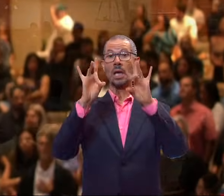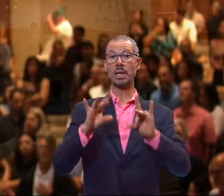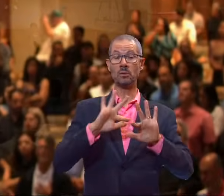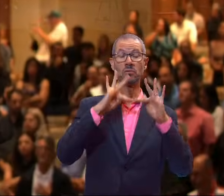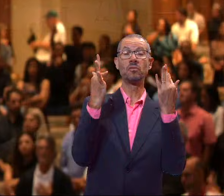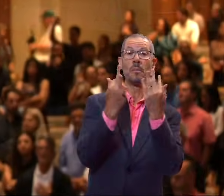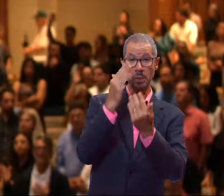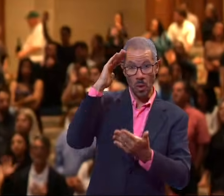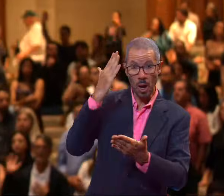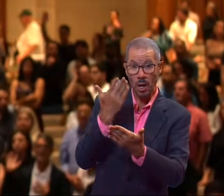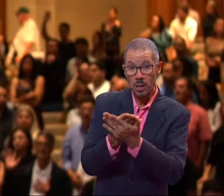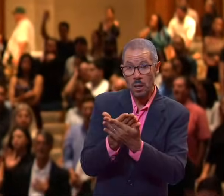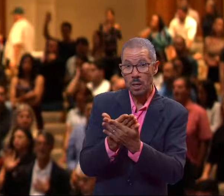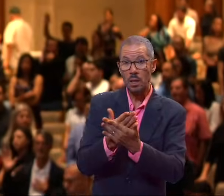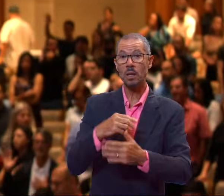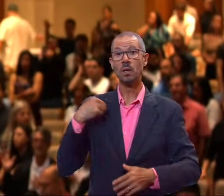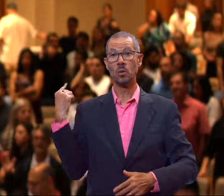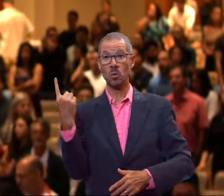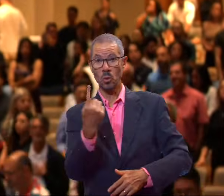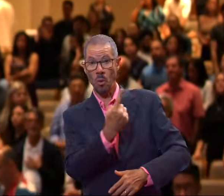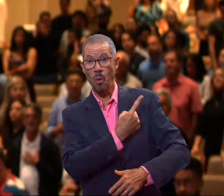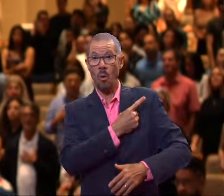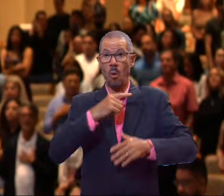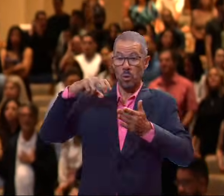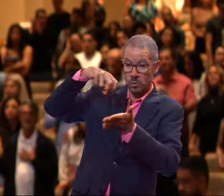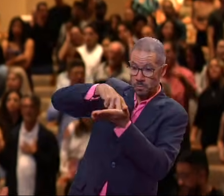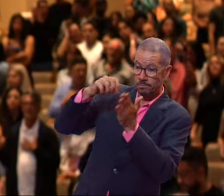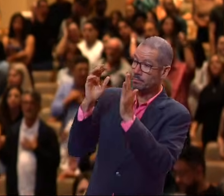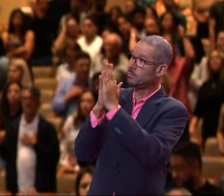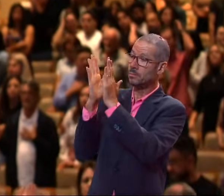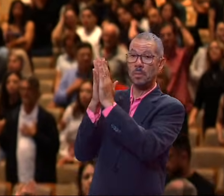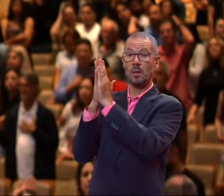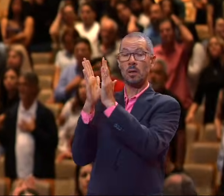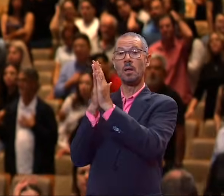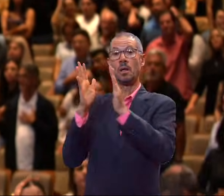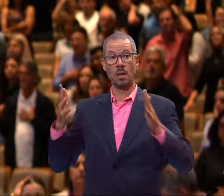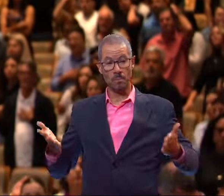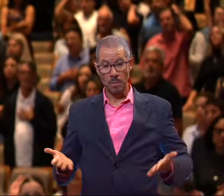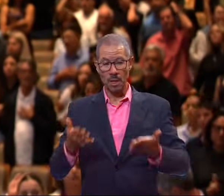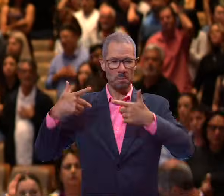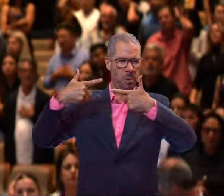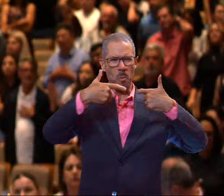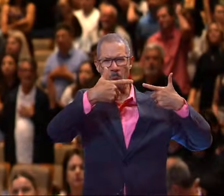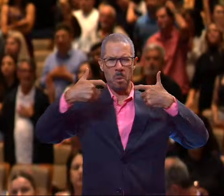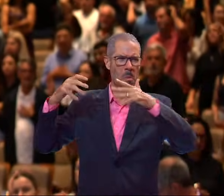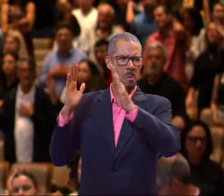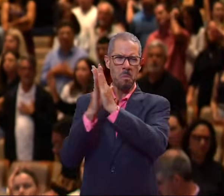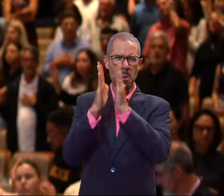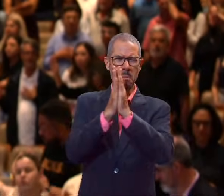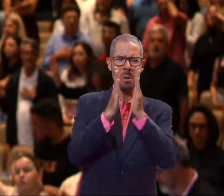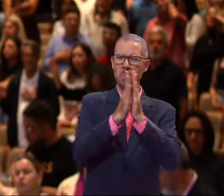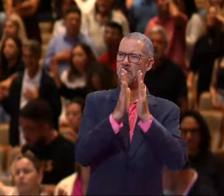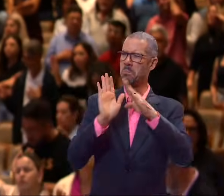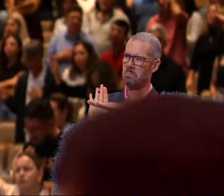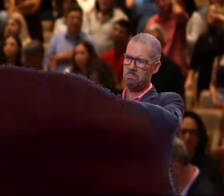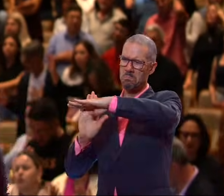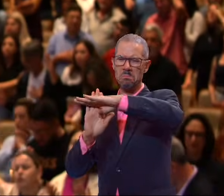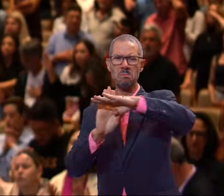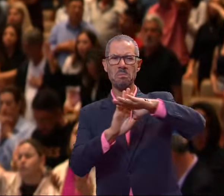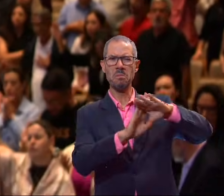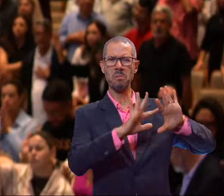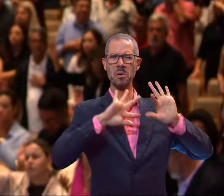Você crê nisso? Nós vamos levantar um clamor. Eu quero que a igreja entre em guerra agora em favor dos